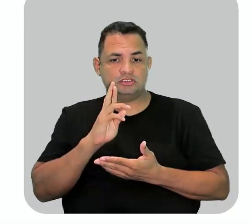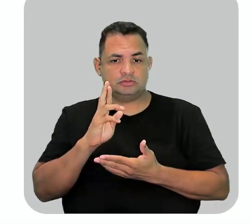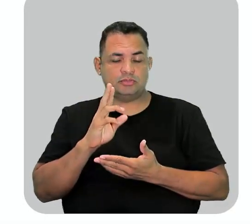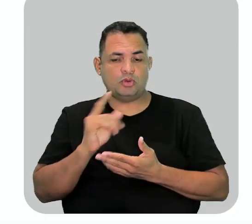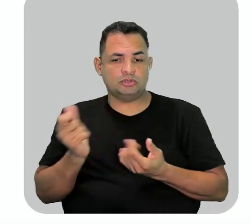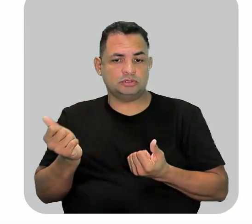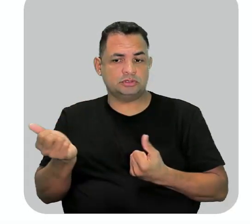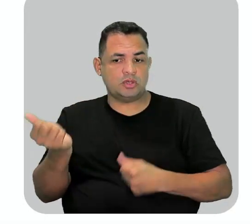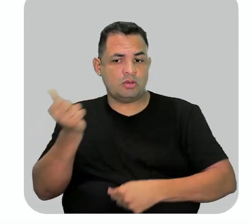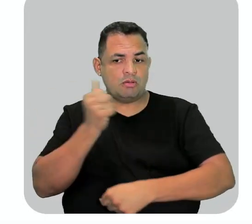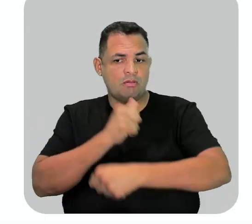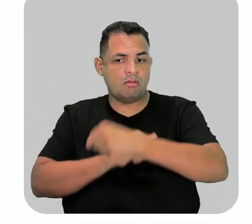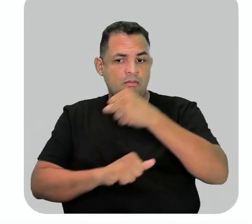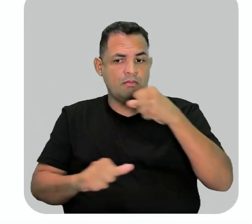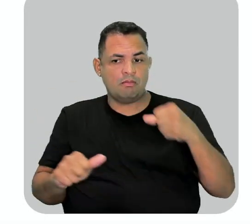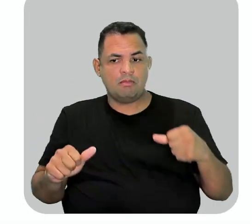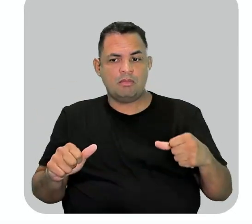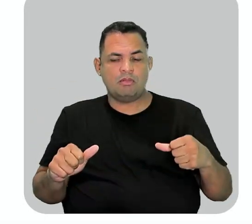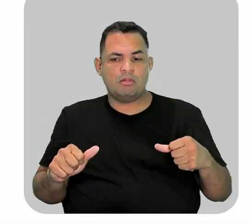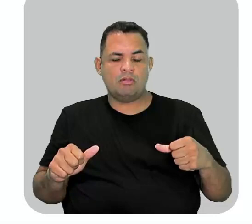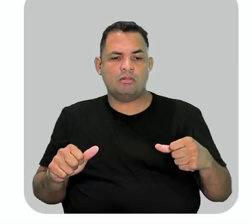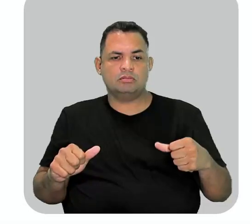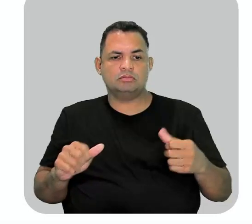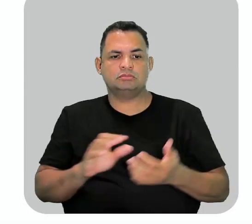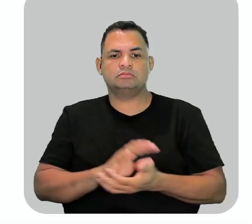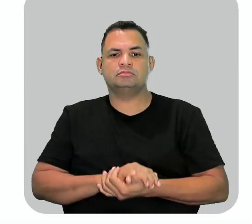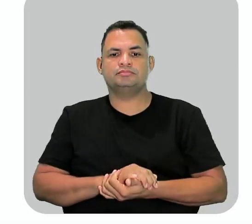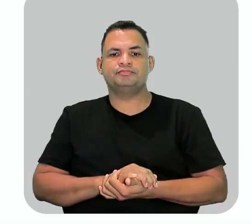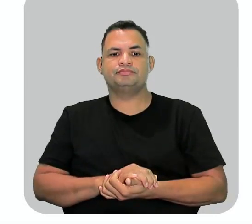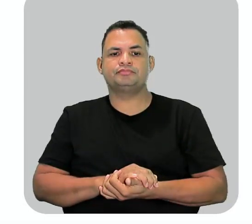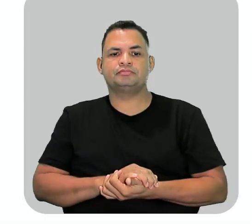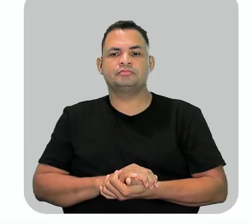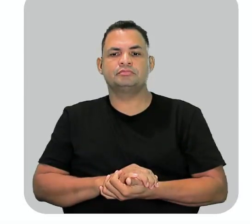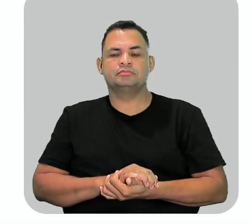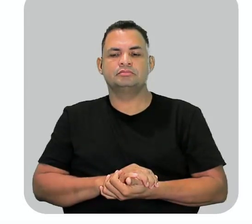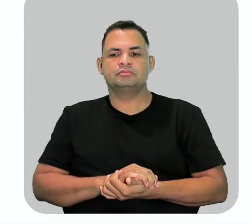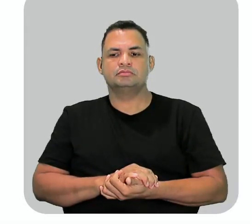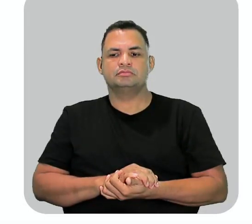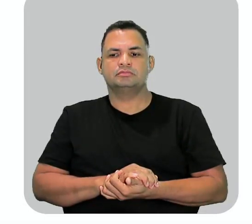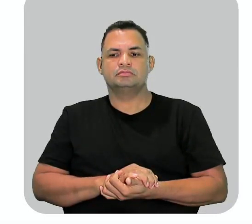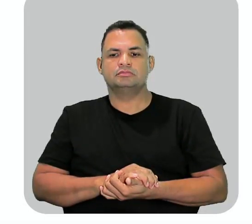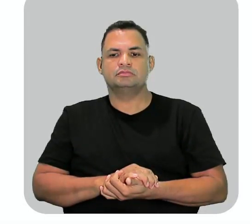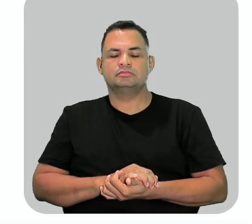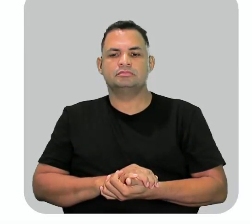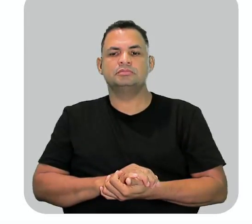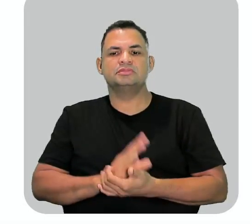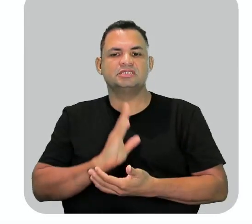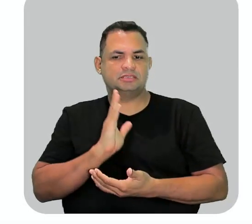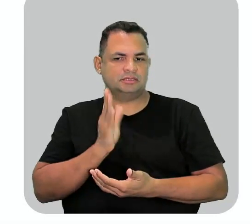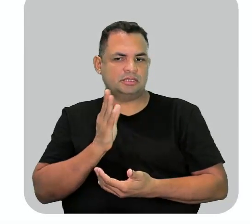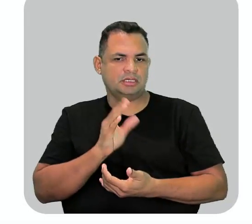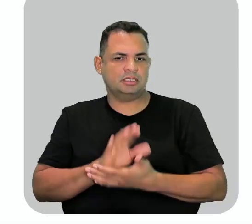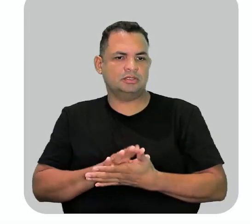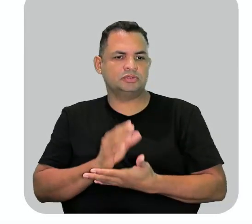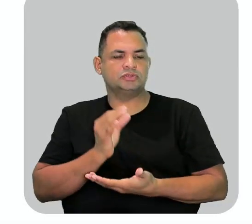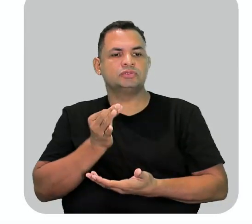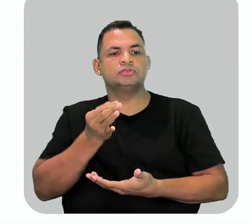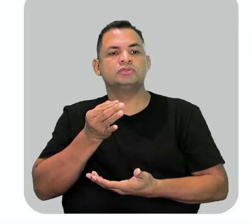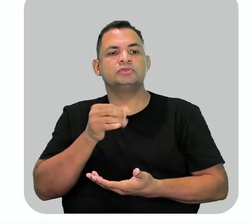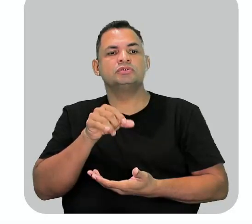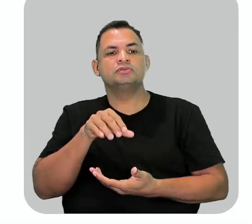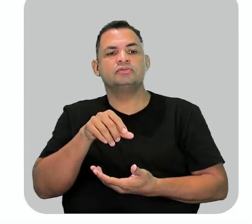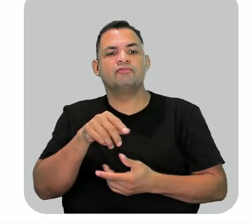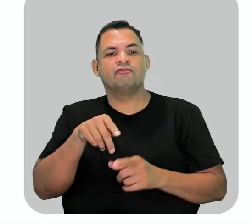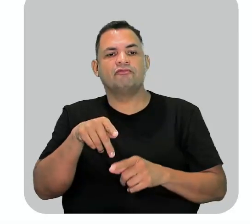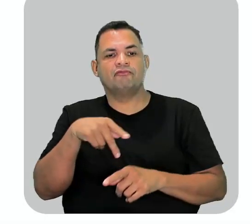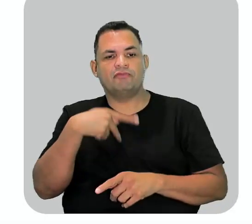está falando, ó, que esse cara sofre redução e fornece propanona. A gente acabou de marcar a letra C dizendo